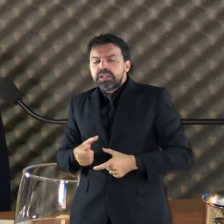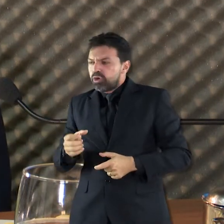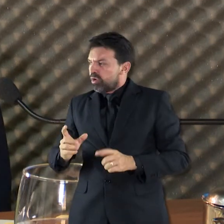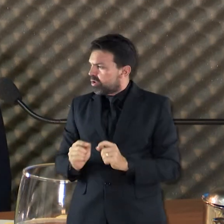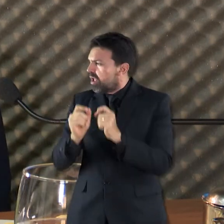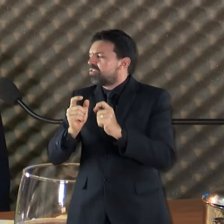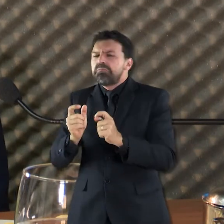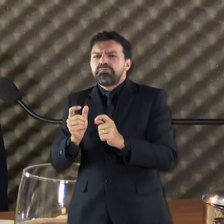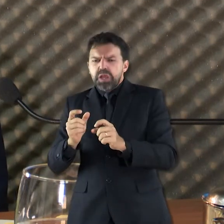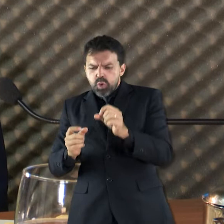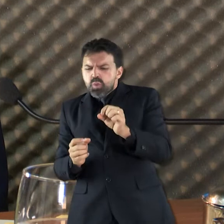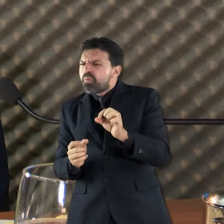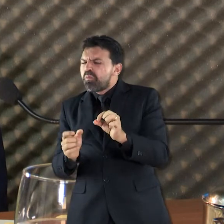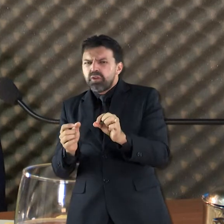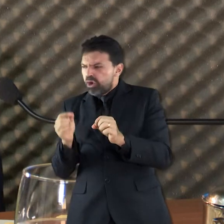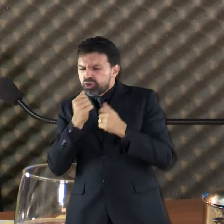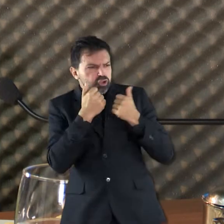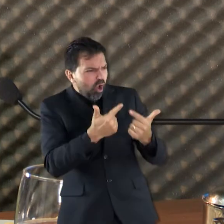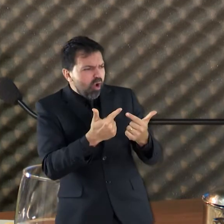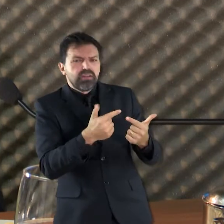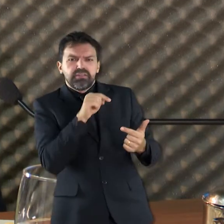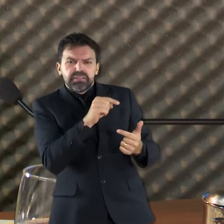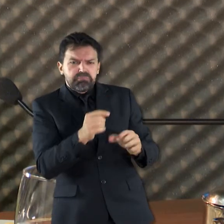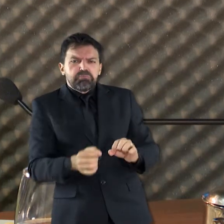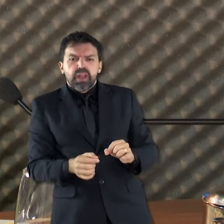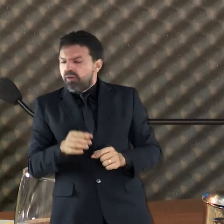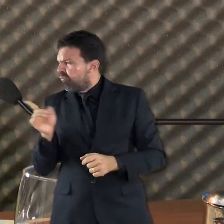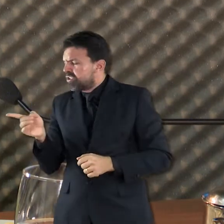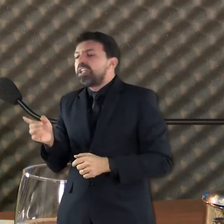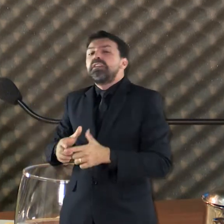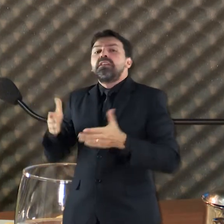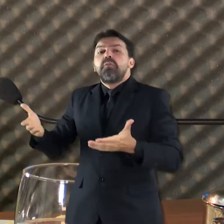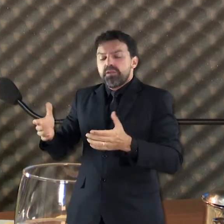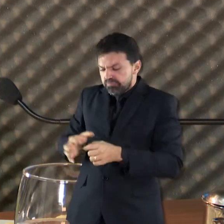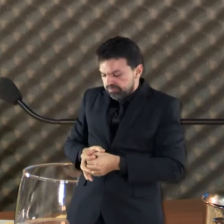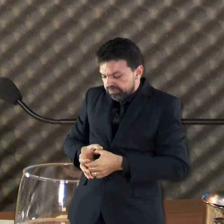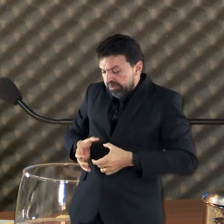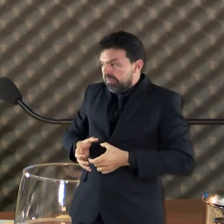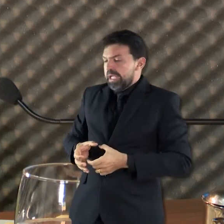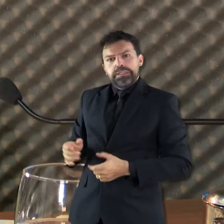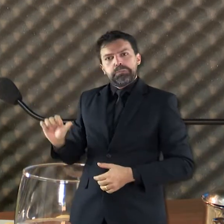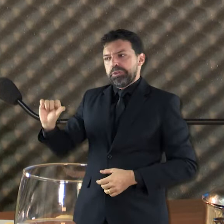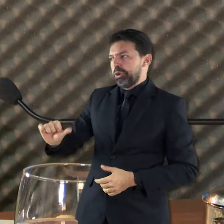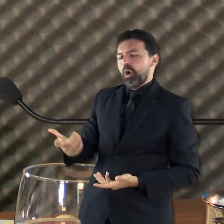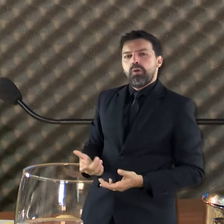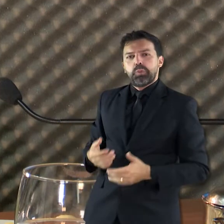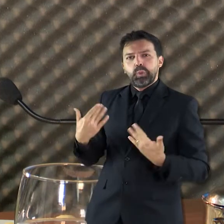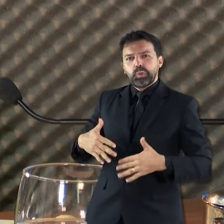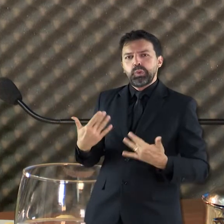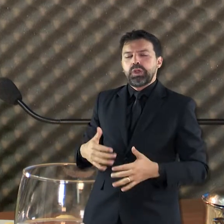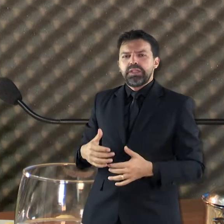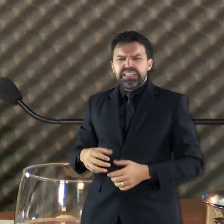tumor tem 1,5 cm. Pô, cara, que sorte a tua. É assim, aí você pensa, pô, até não tô tão ruim, né? O cara tá pior do que eu. Tá com